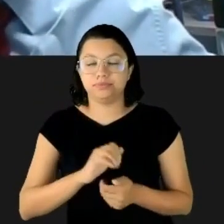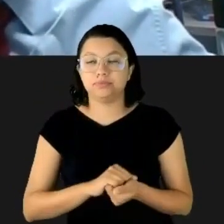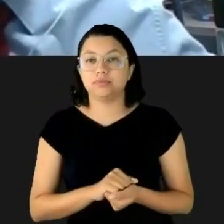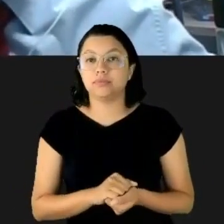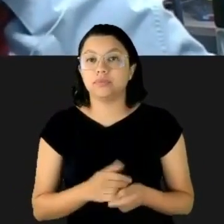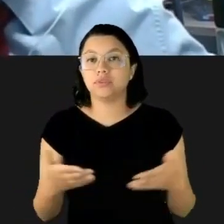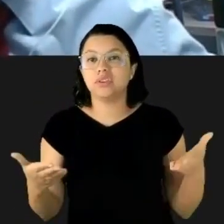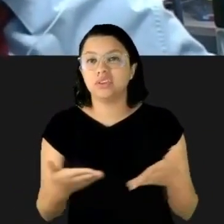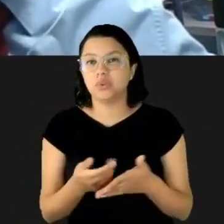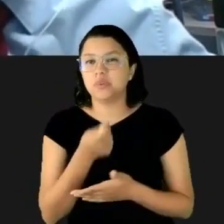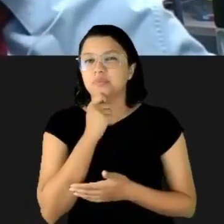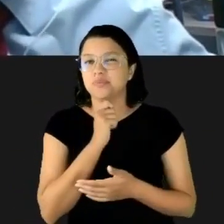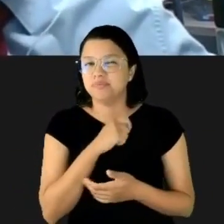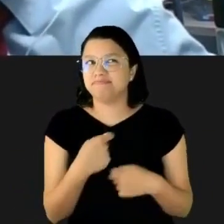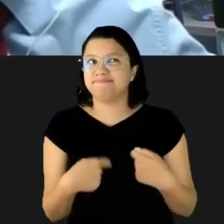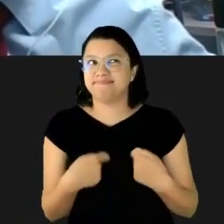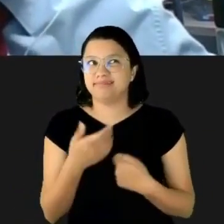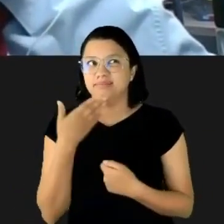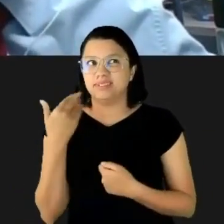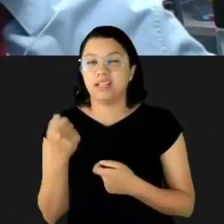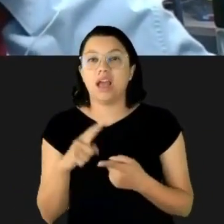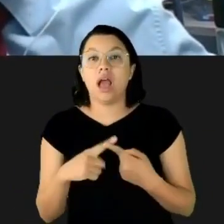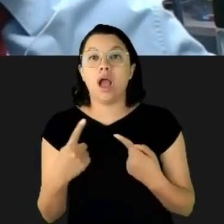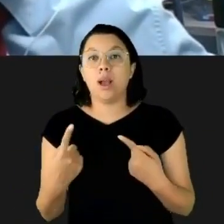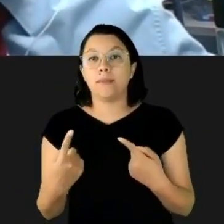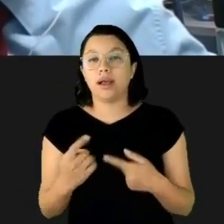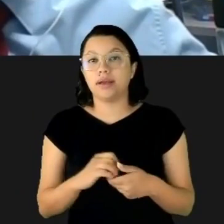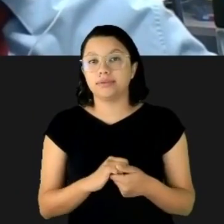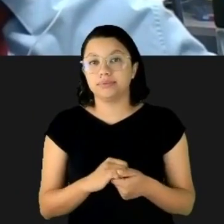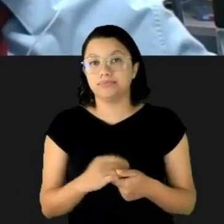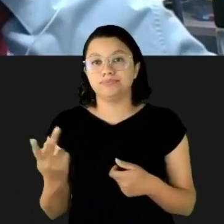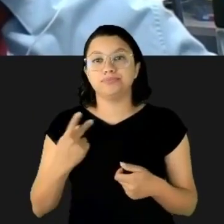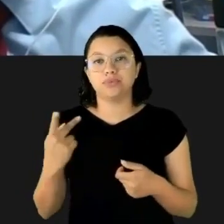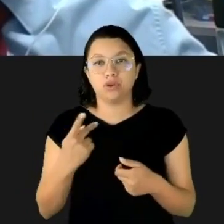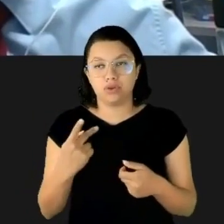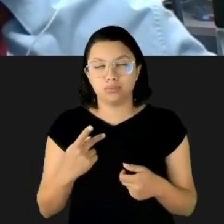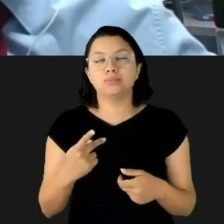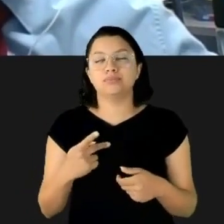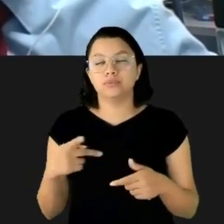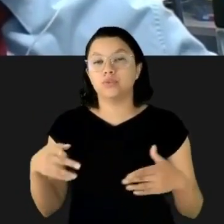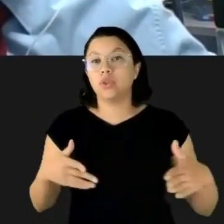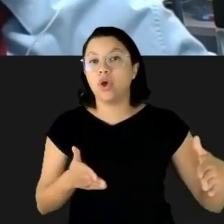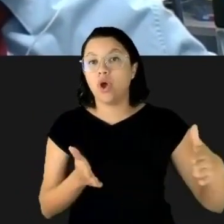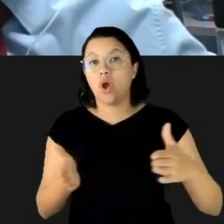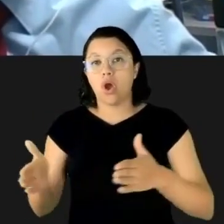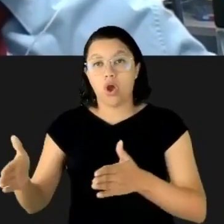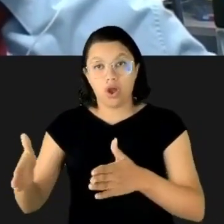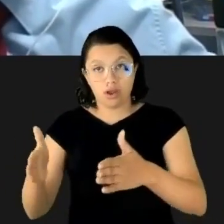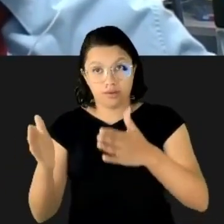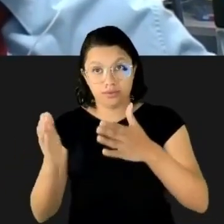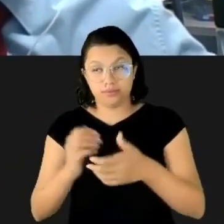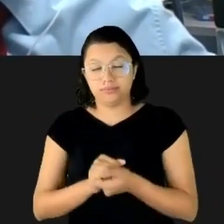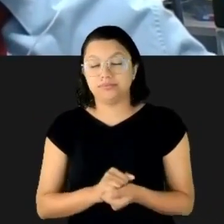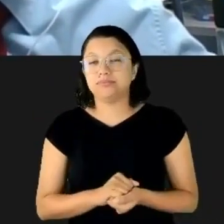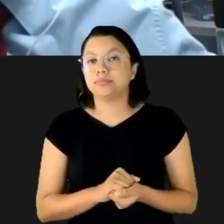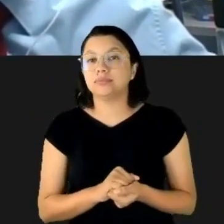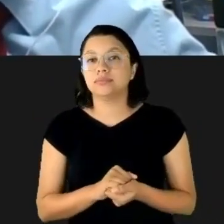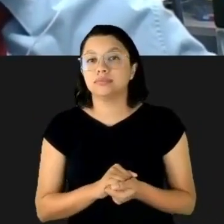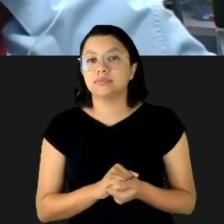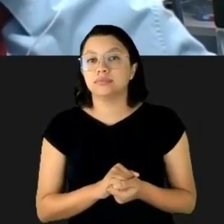isso ainda a gente precisa melhorar mas nós estamos estamos no caminho disso penso eu